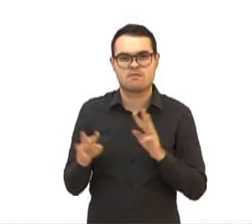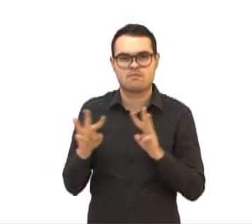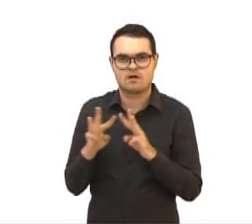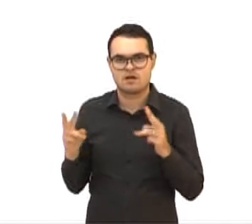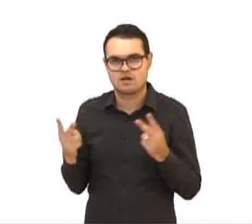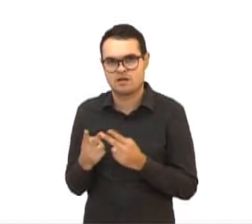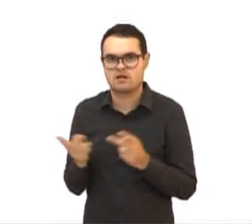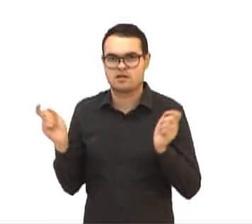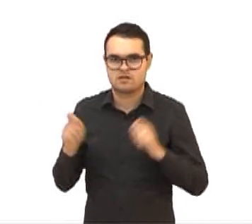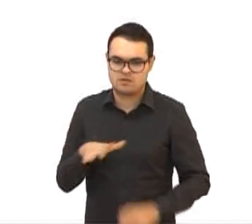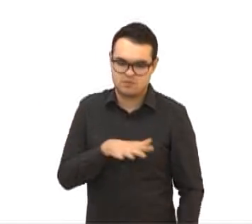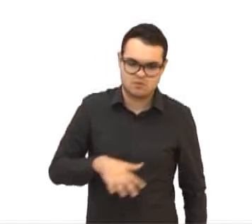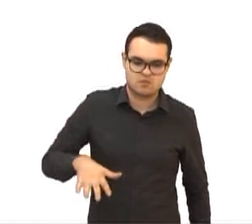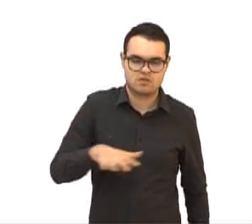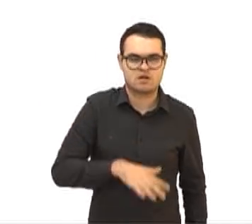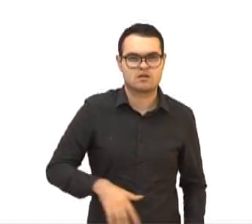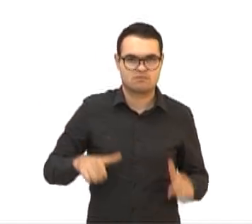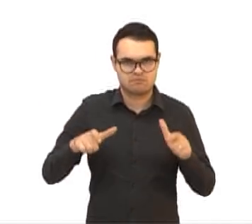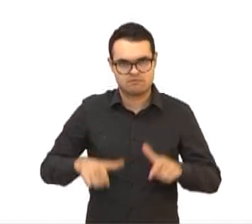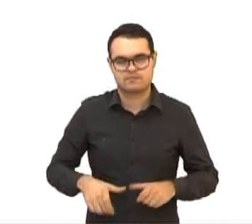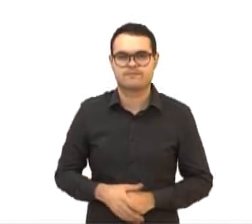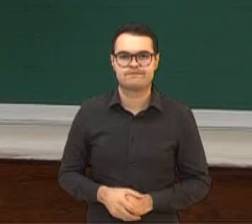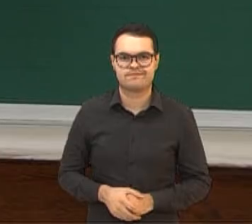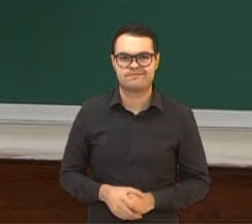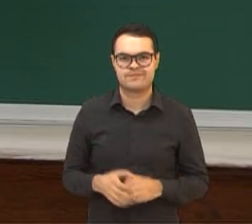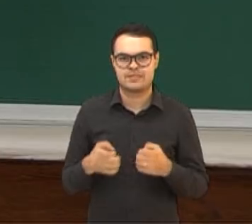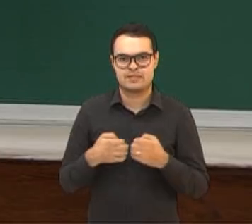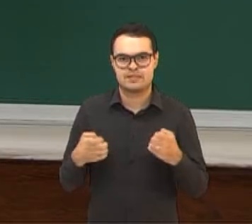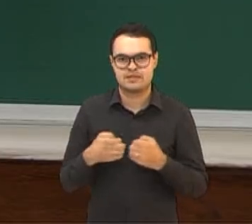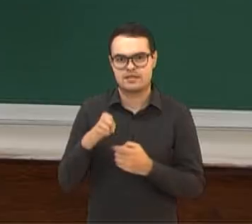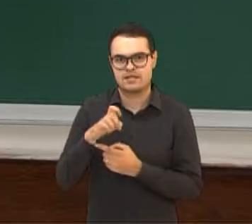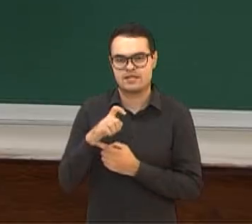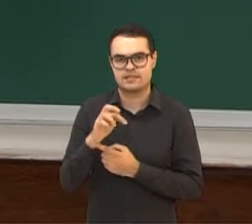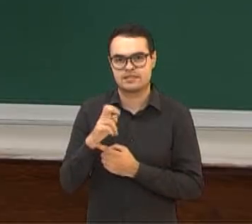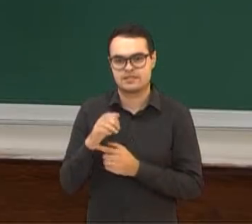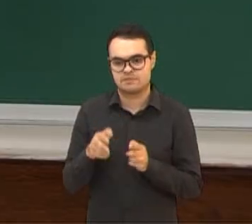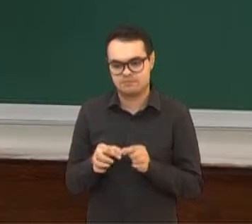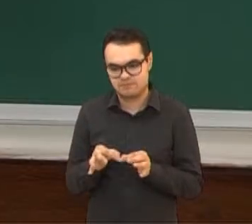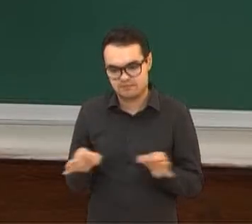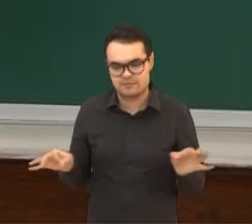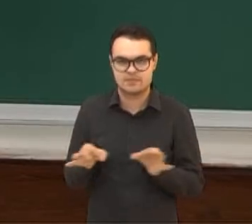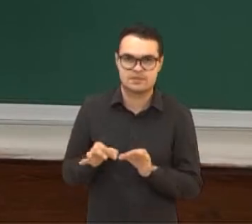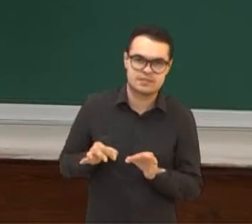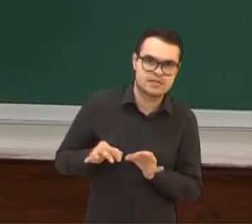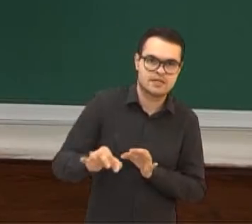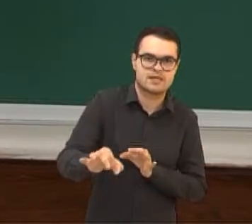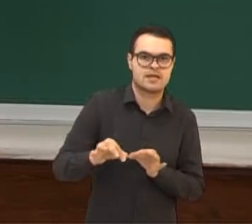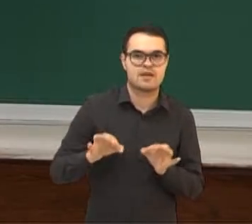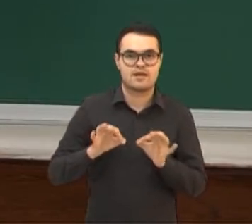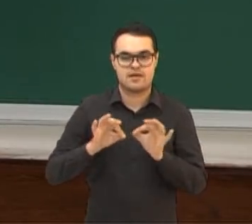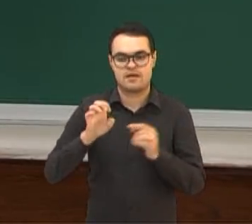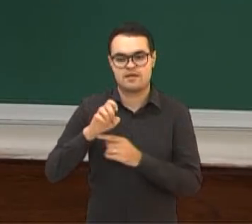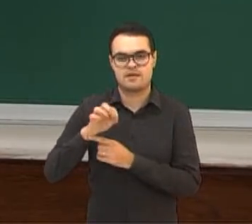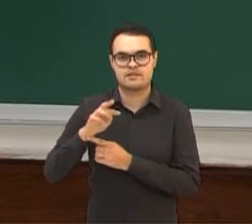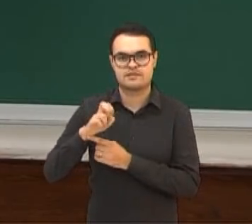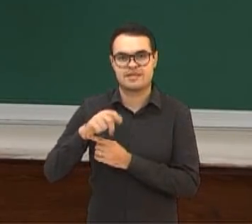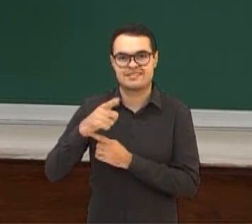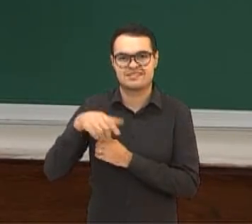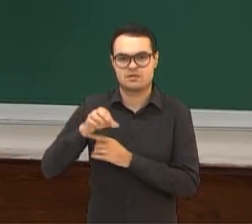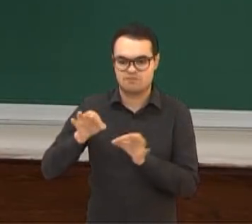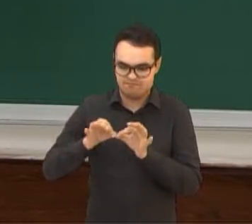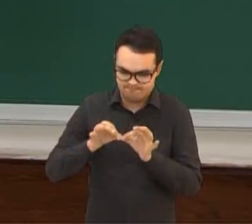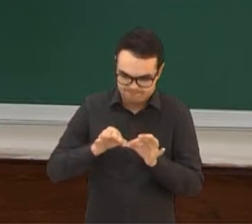de ocupar lugar no espaço. Quando eu falo extensão, estou considerando duas dimensões, e aí estou falando, então, do espaço